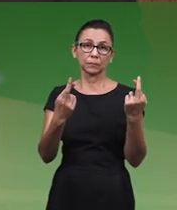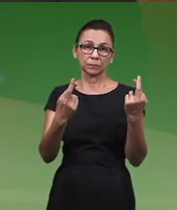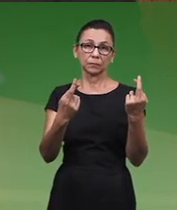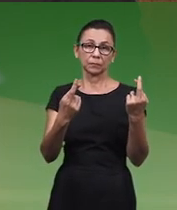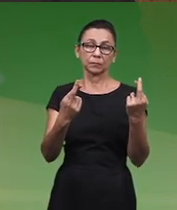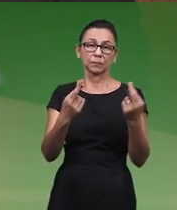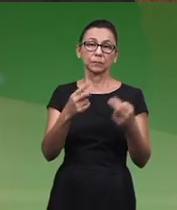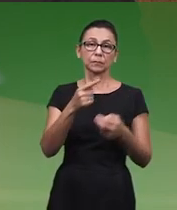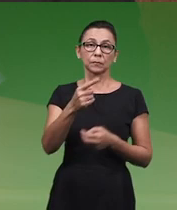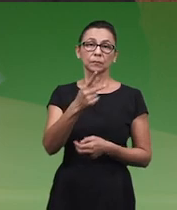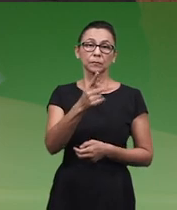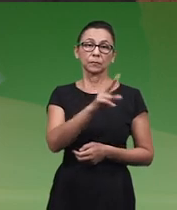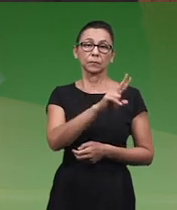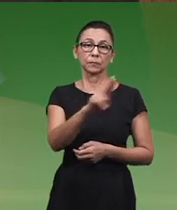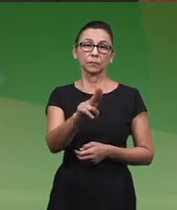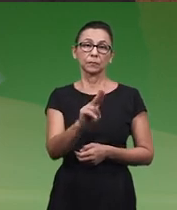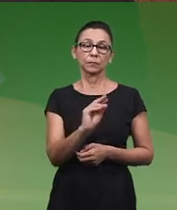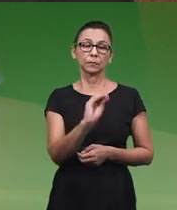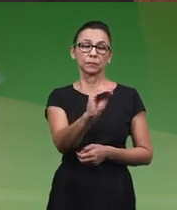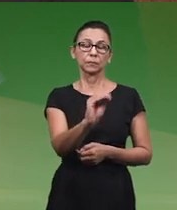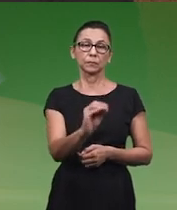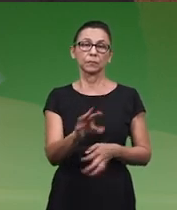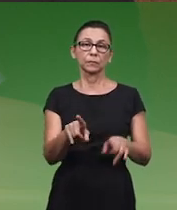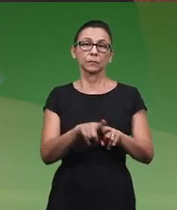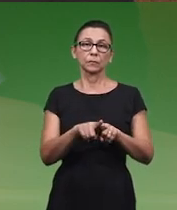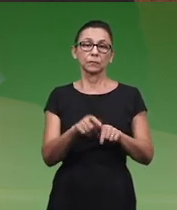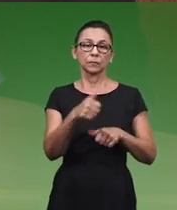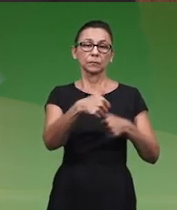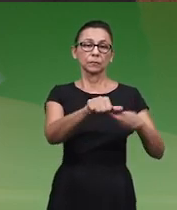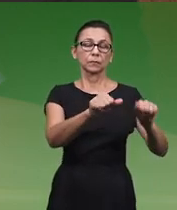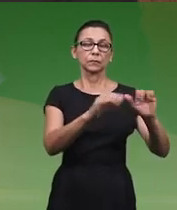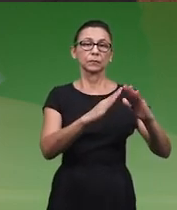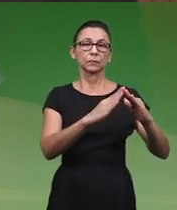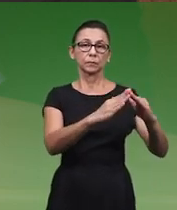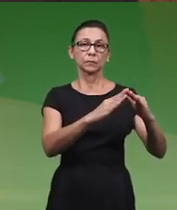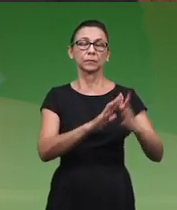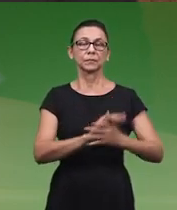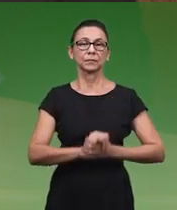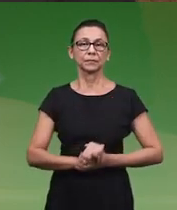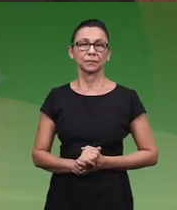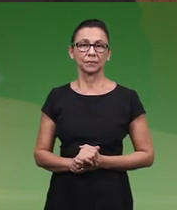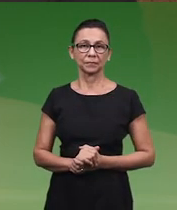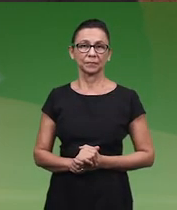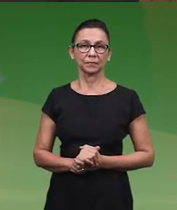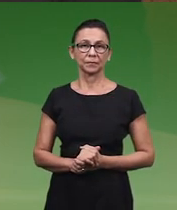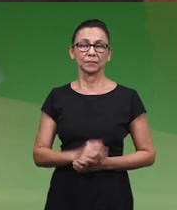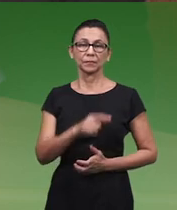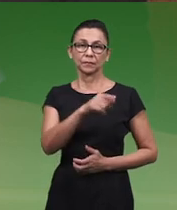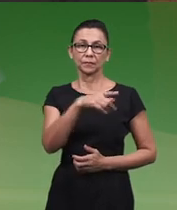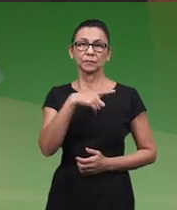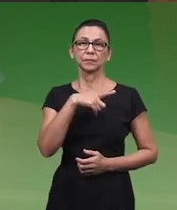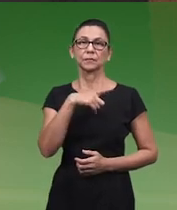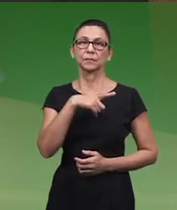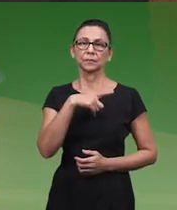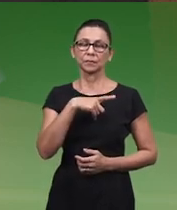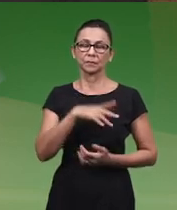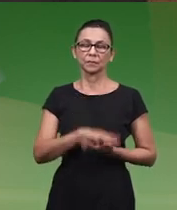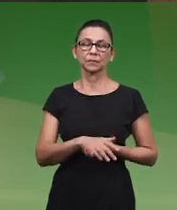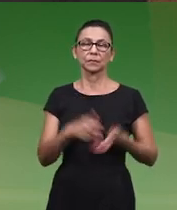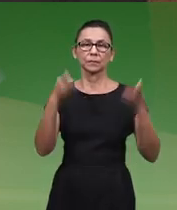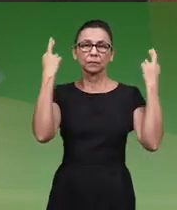ali pôr o seu nome e a sua habitação, e ali vireis. E ali trareis os